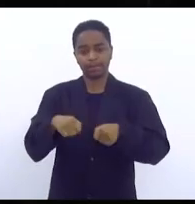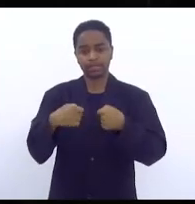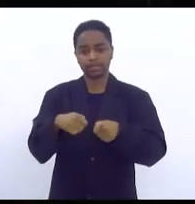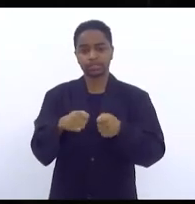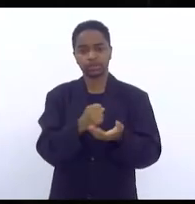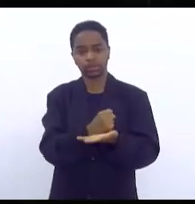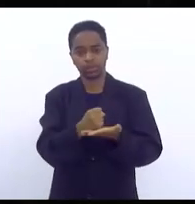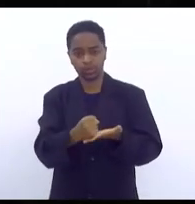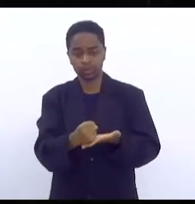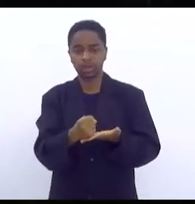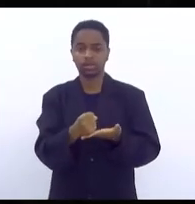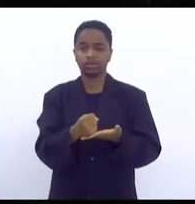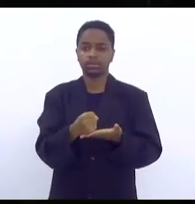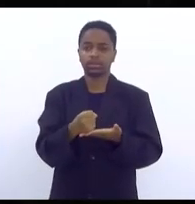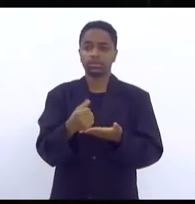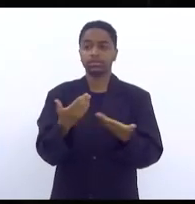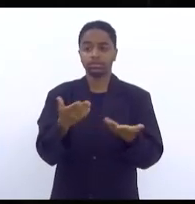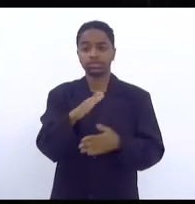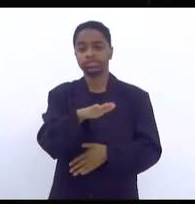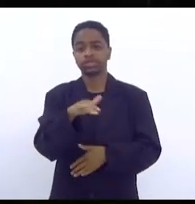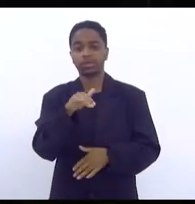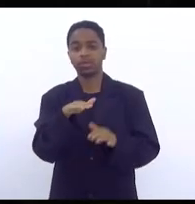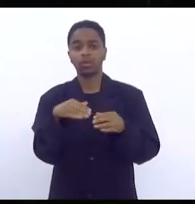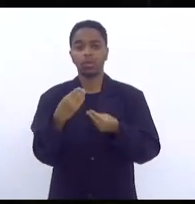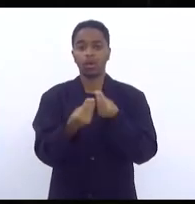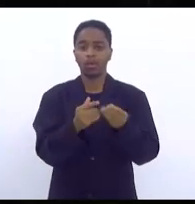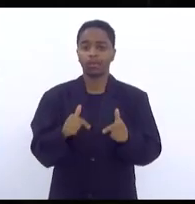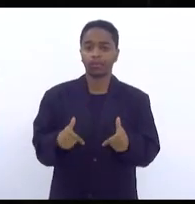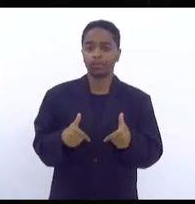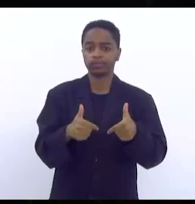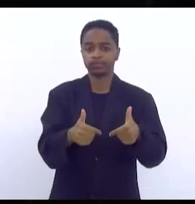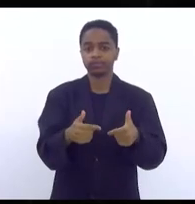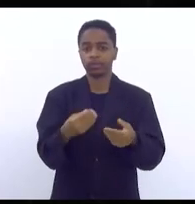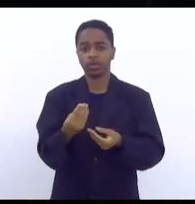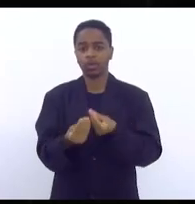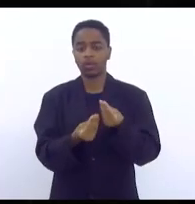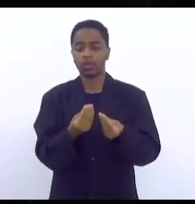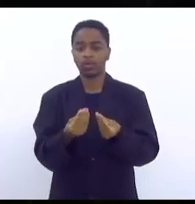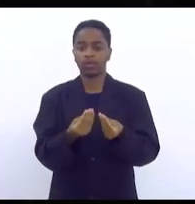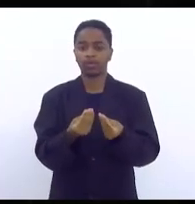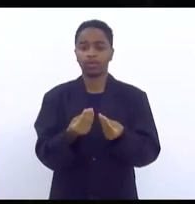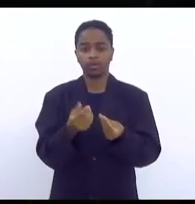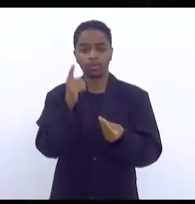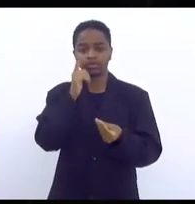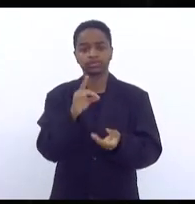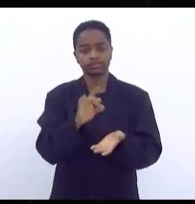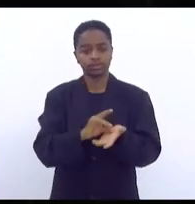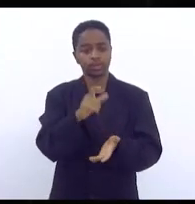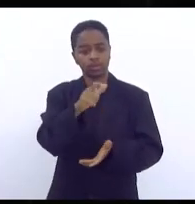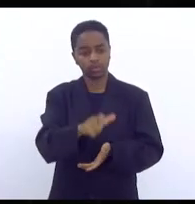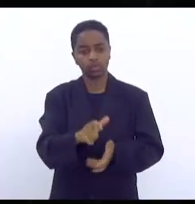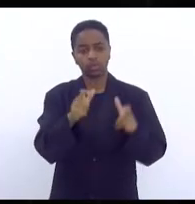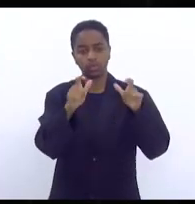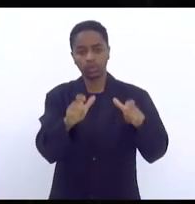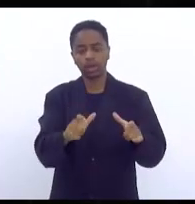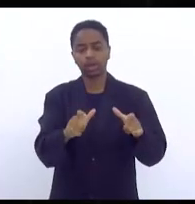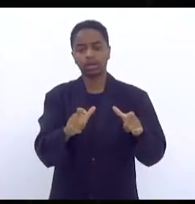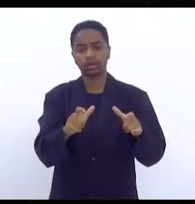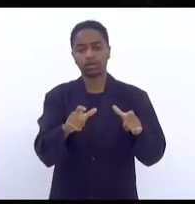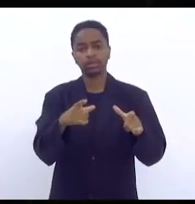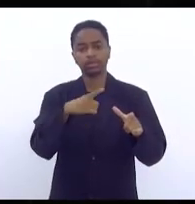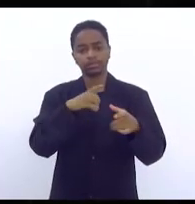chama a geners qual as providências que vocês estão têm tomado né para transformar essa agência num espaço um pouco mais democrático